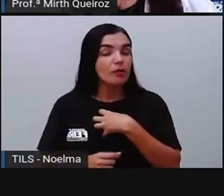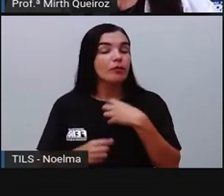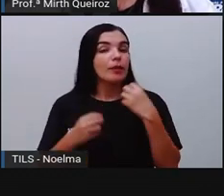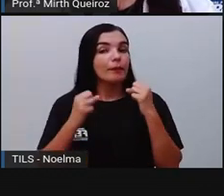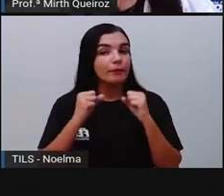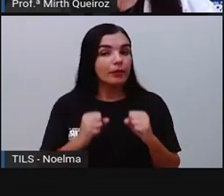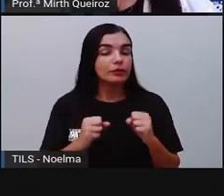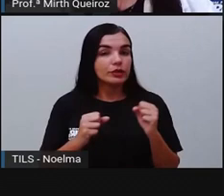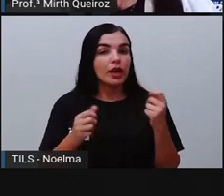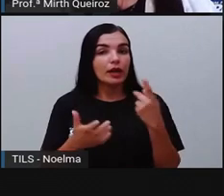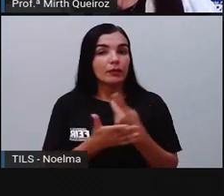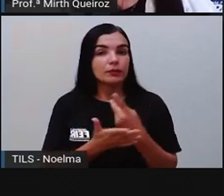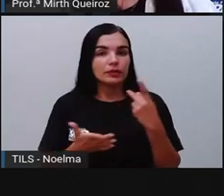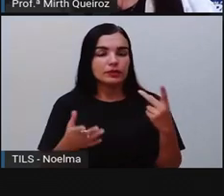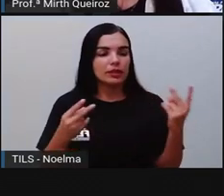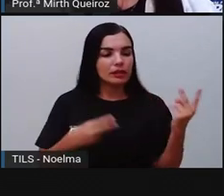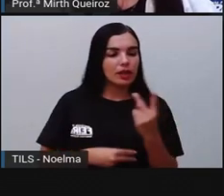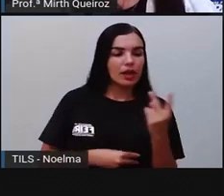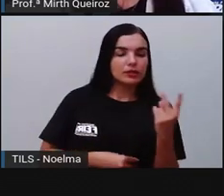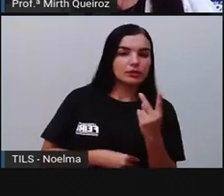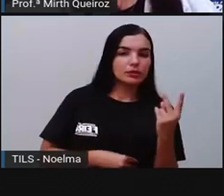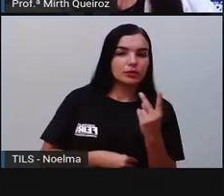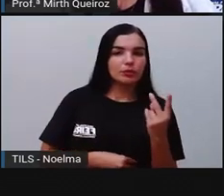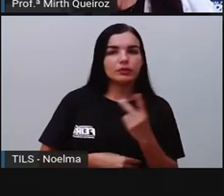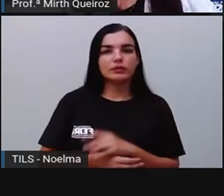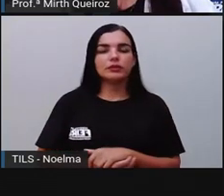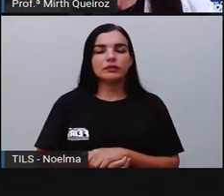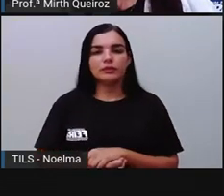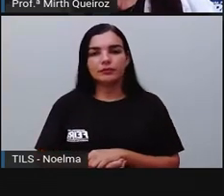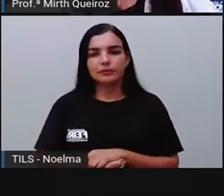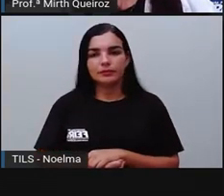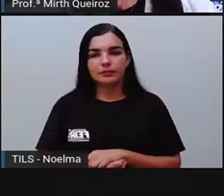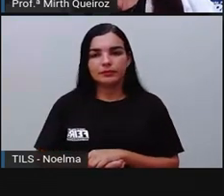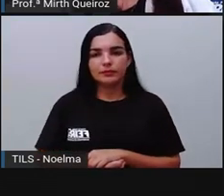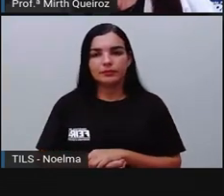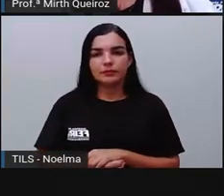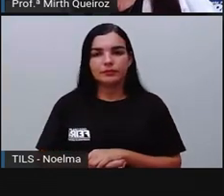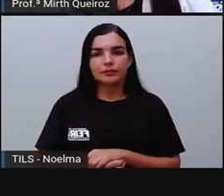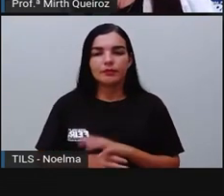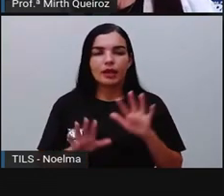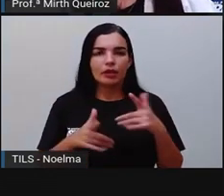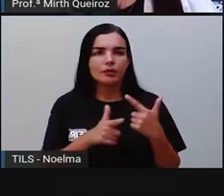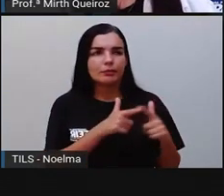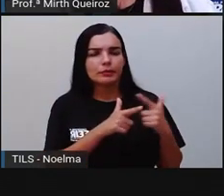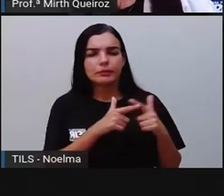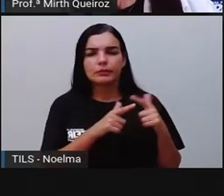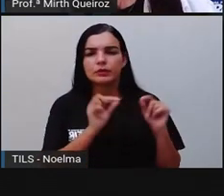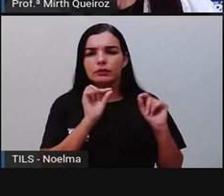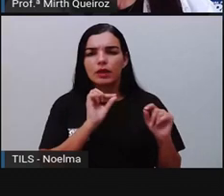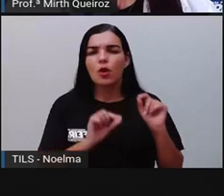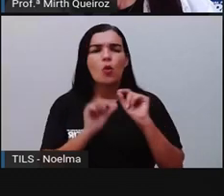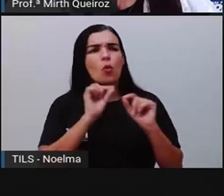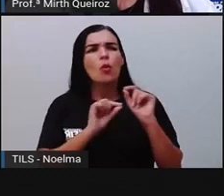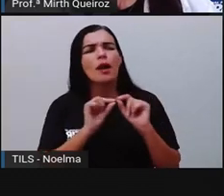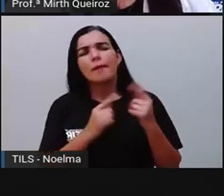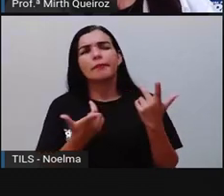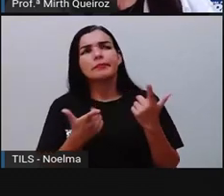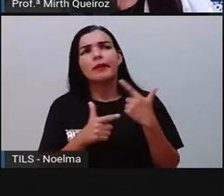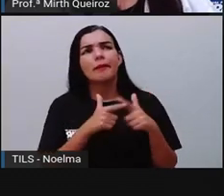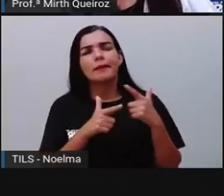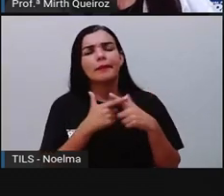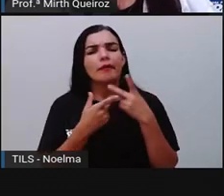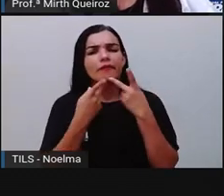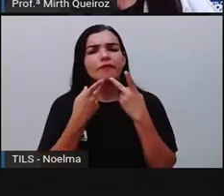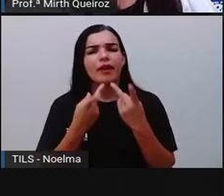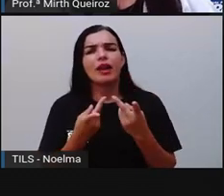ser formadas aí utilizando os alunos das duas colunas. De que fala esse problema? O problema vai